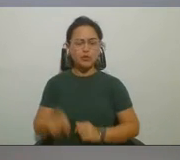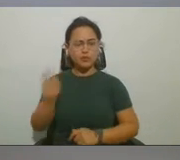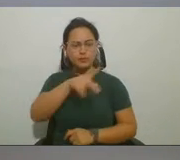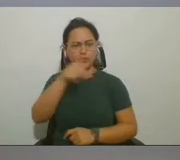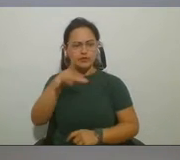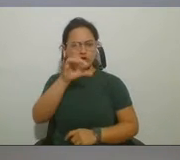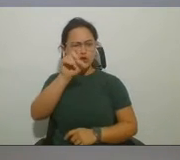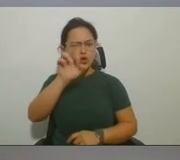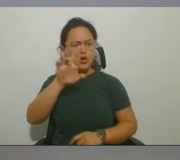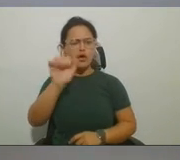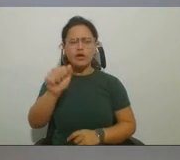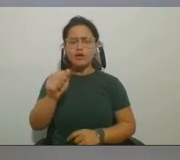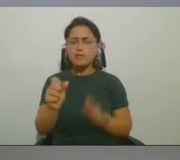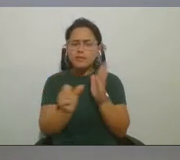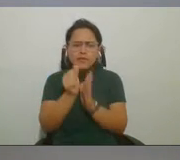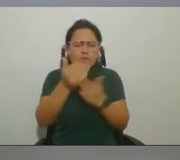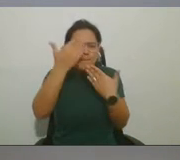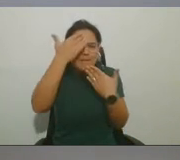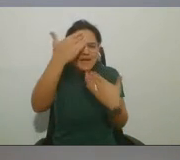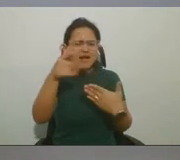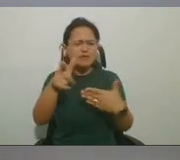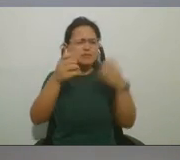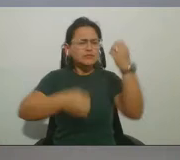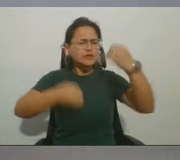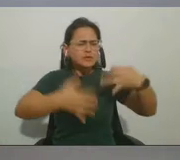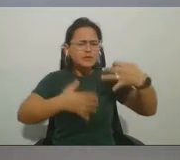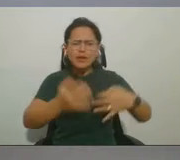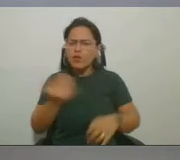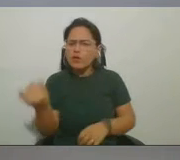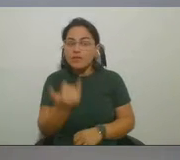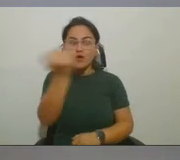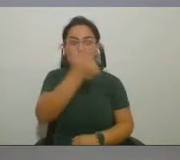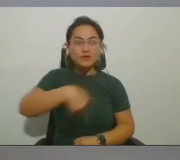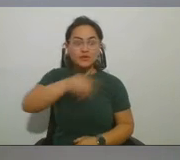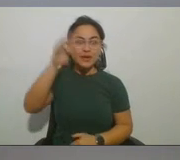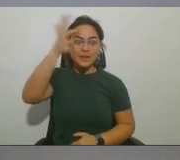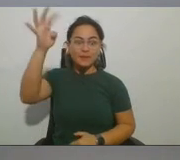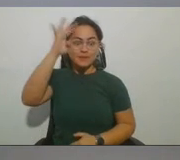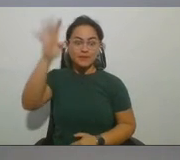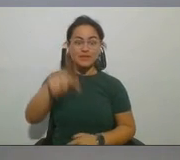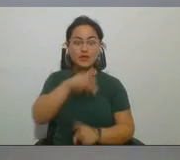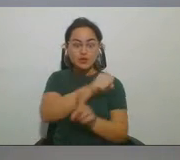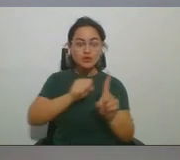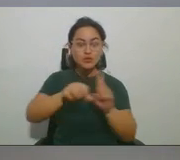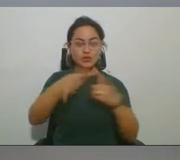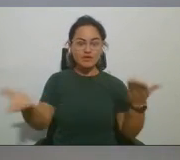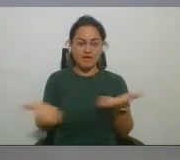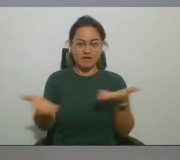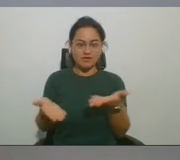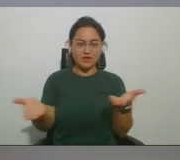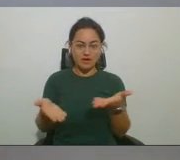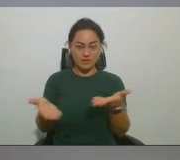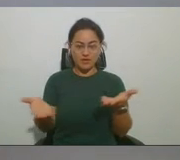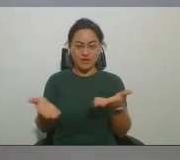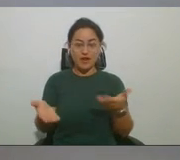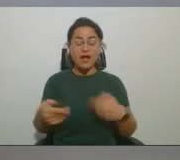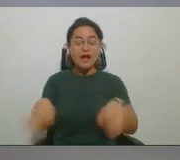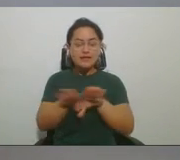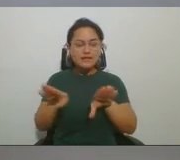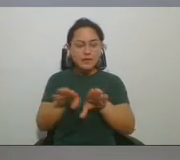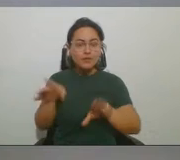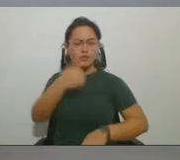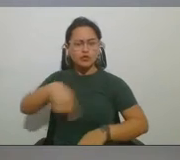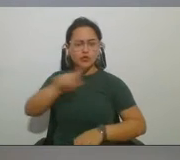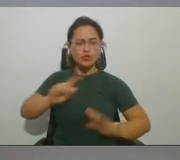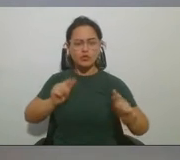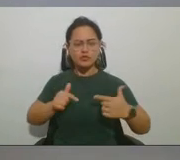primeiramente, obrigado pelas suas colocações. Muito importante para pensarmos a nossa sociedade atual e nossa atuação